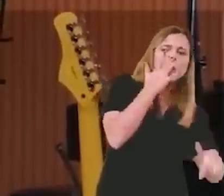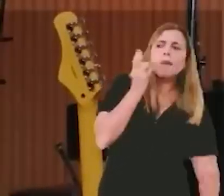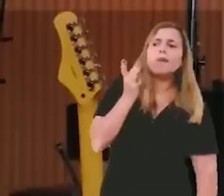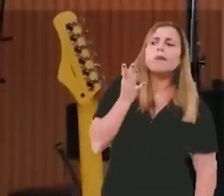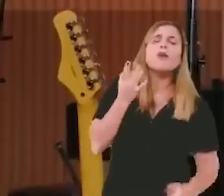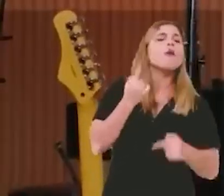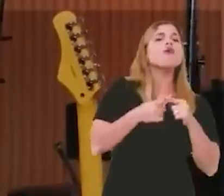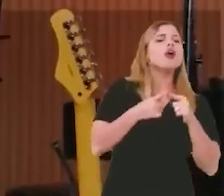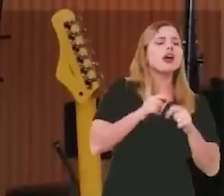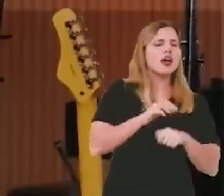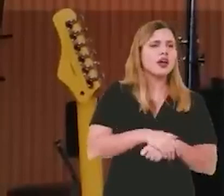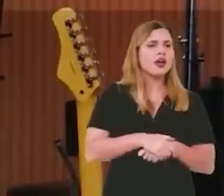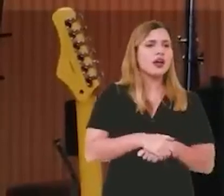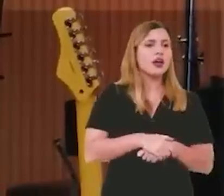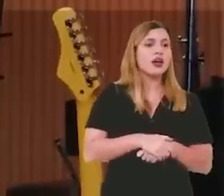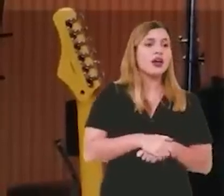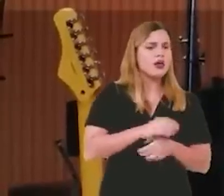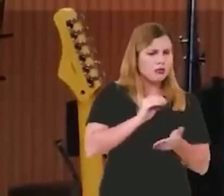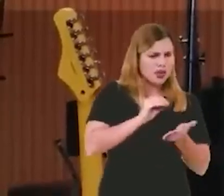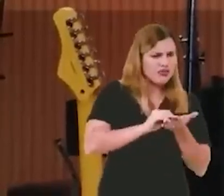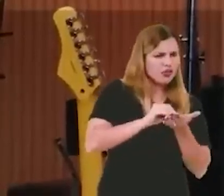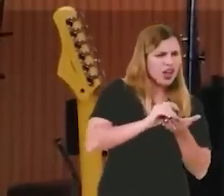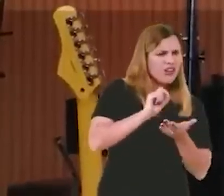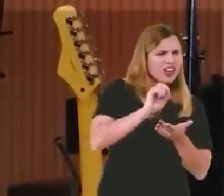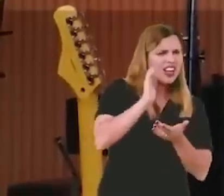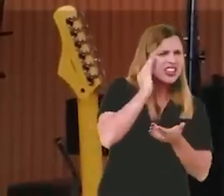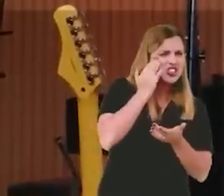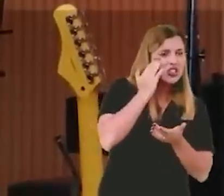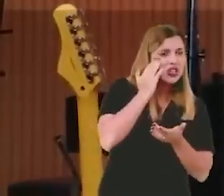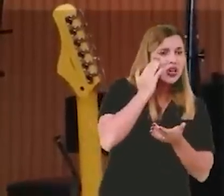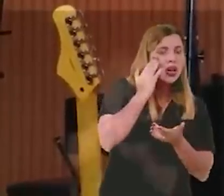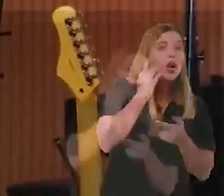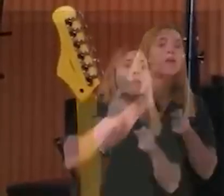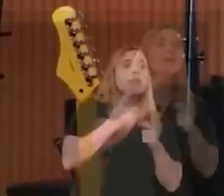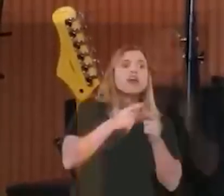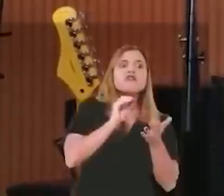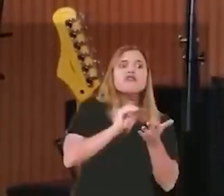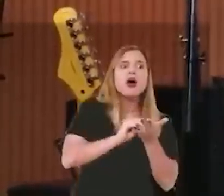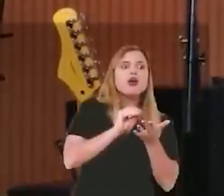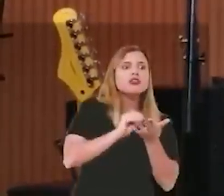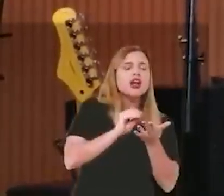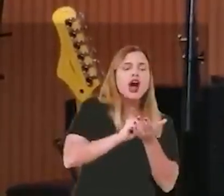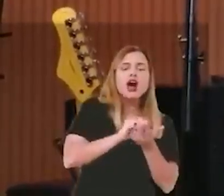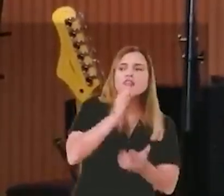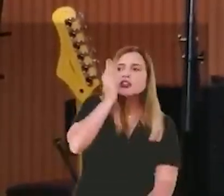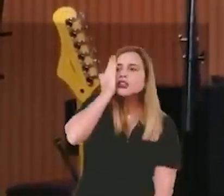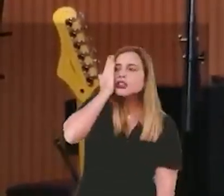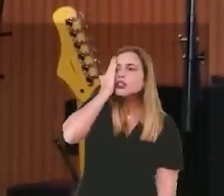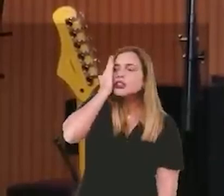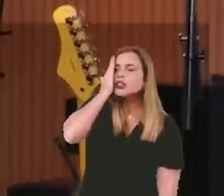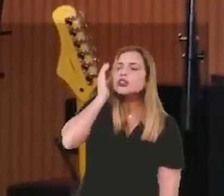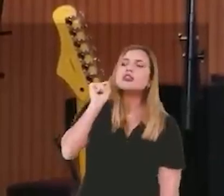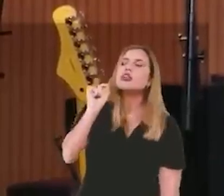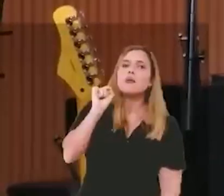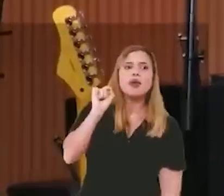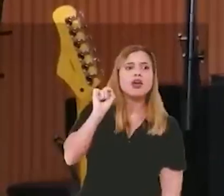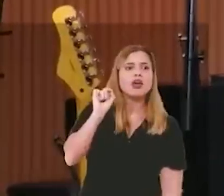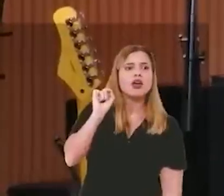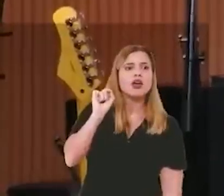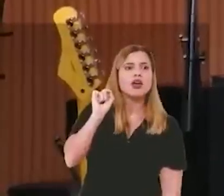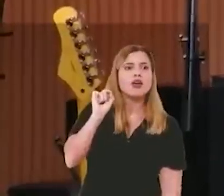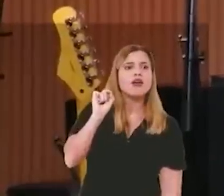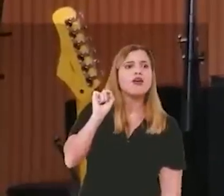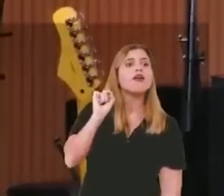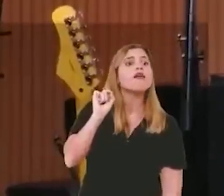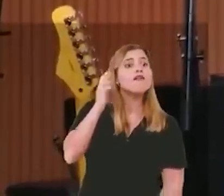de luz? Não. Falta de olhos? Falta de evidências? Não. Falta de